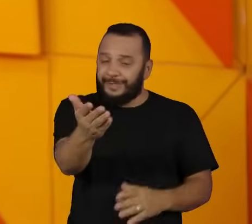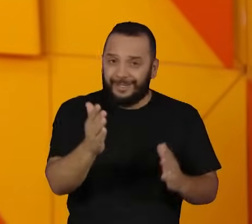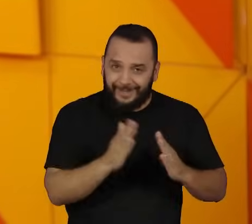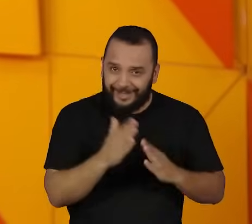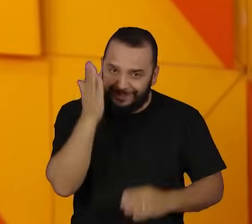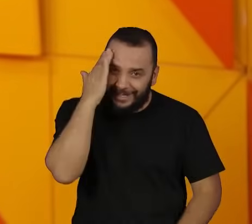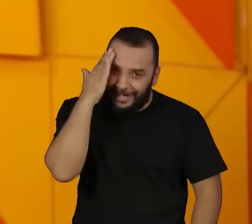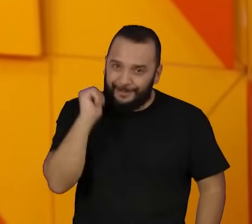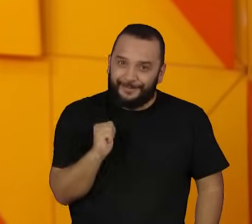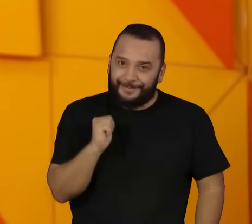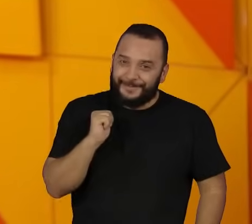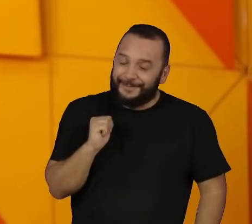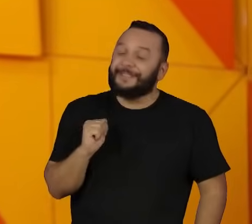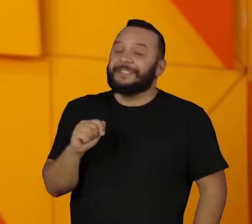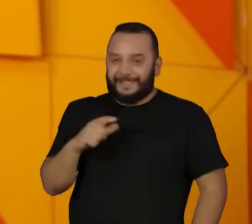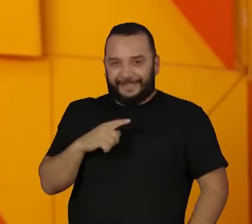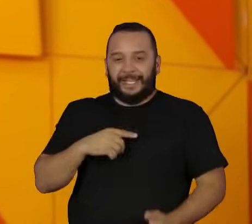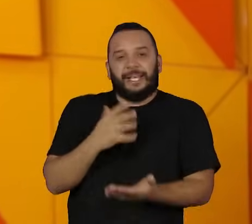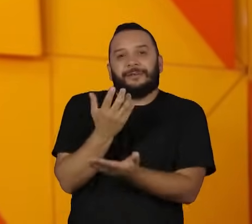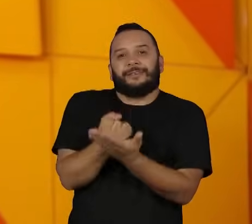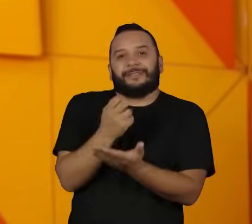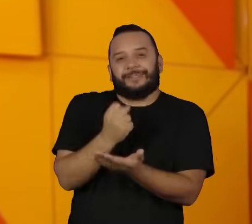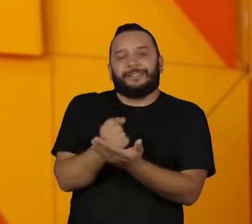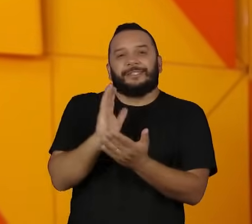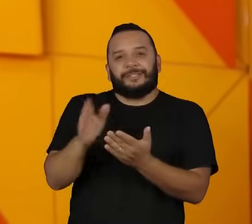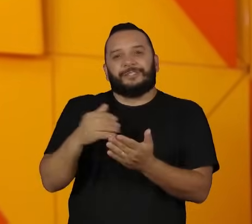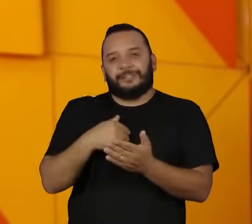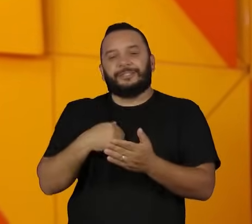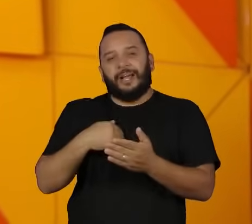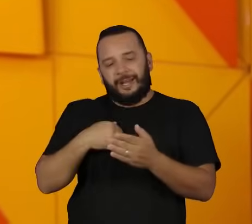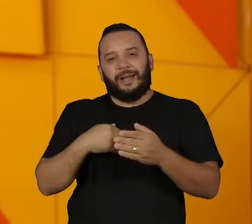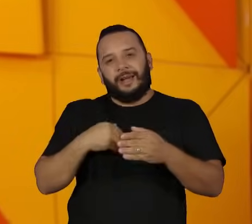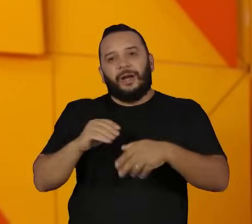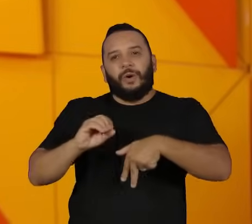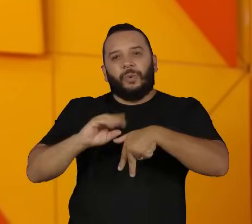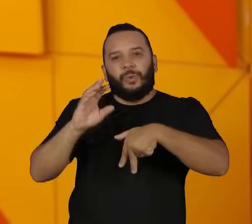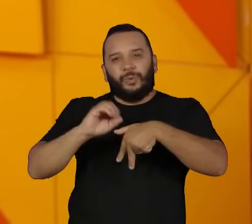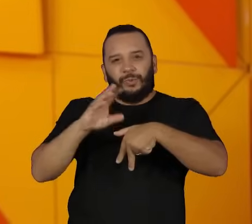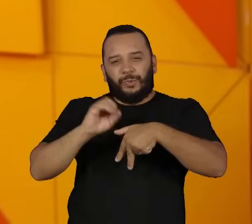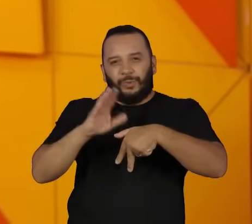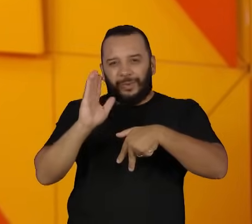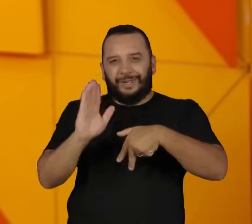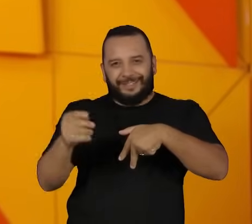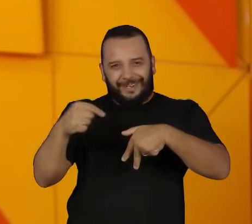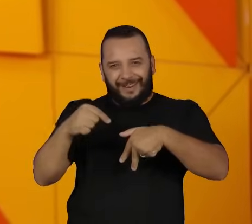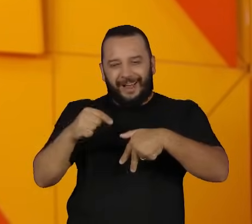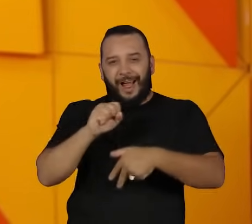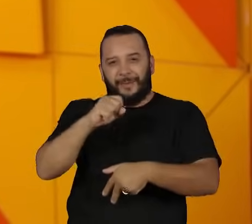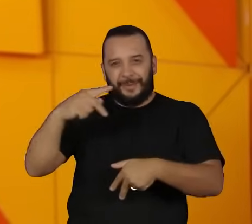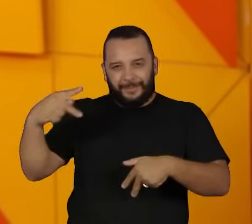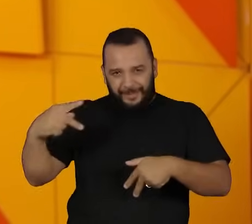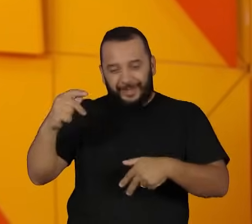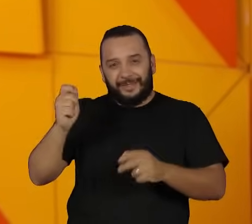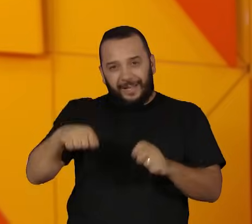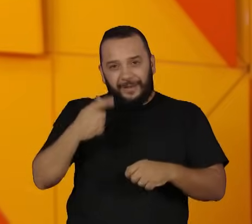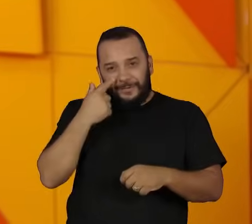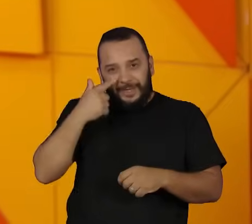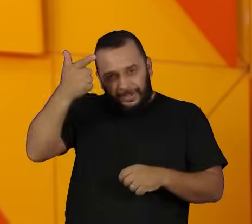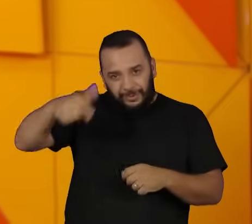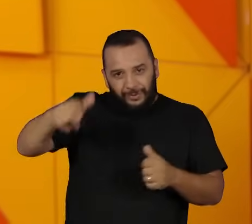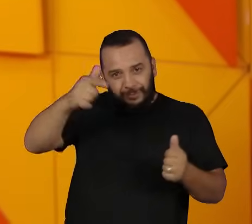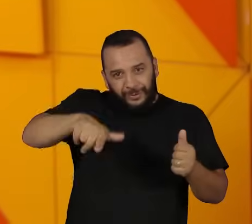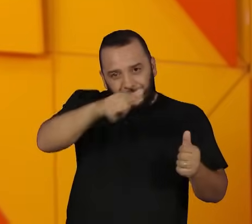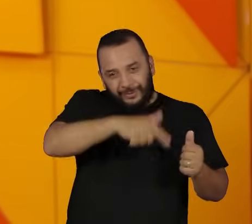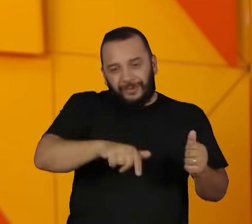já sabe, baixando o Cultura Play, você pode ver e rever o Estação Livre quantas vezes você quiser. Semana que vem eu tô de volta